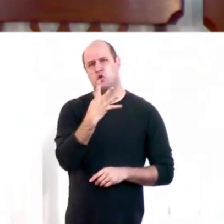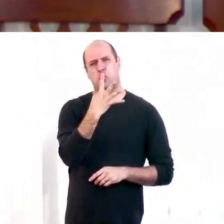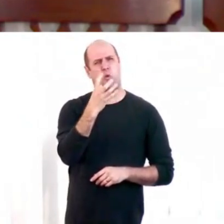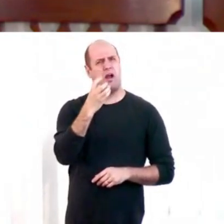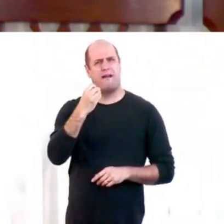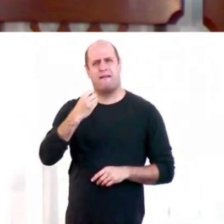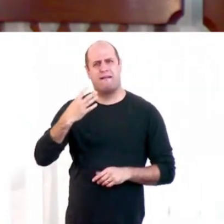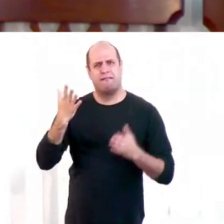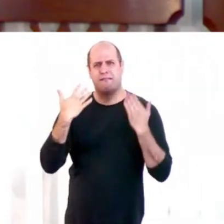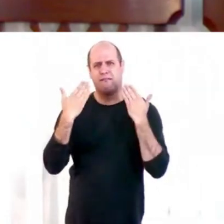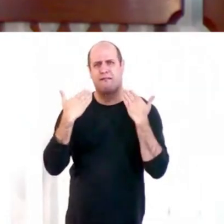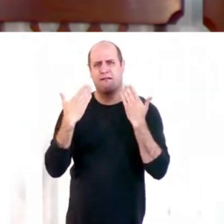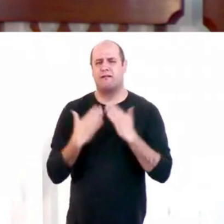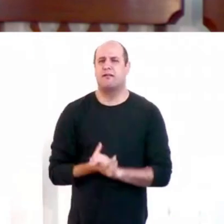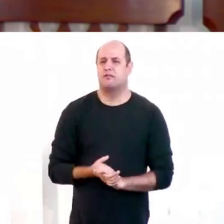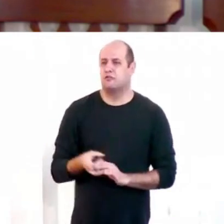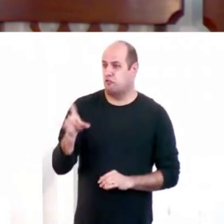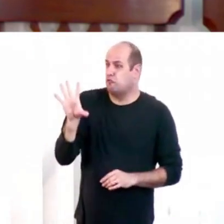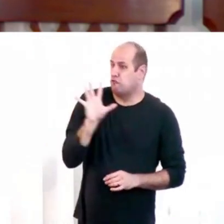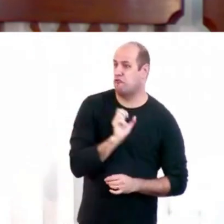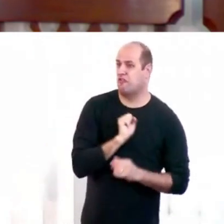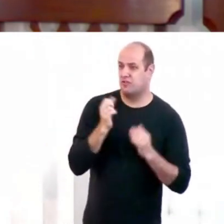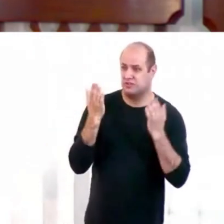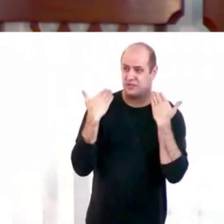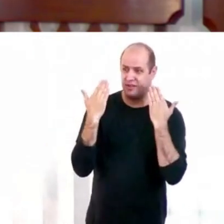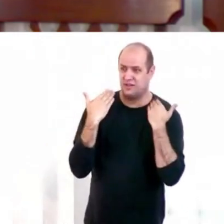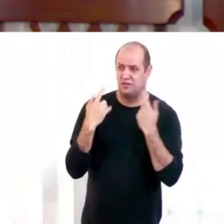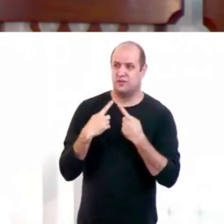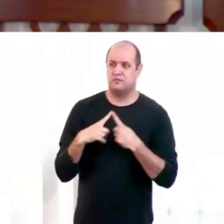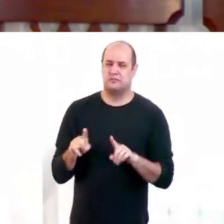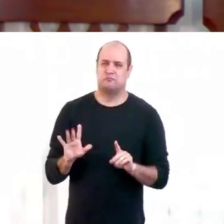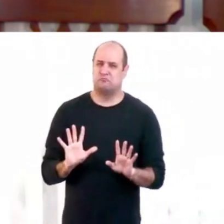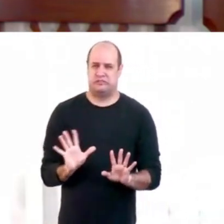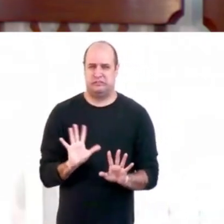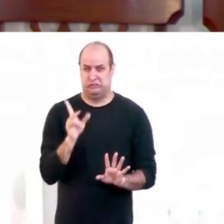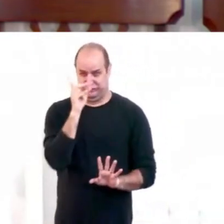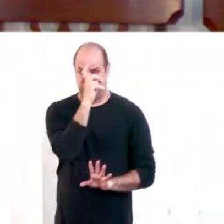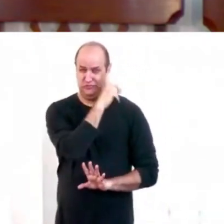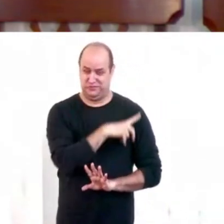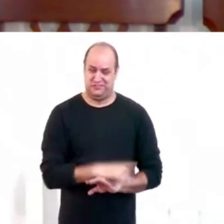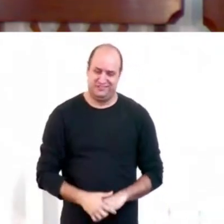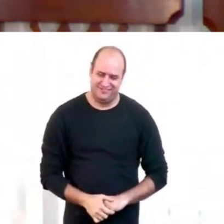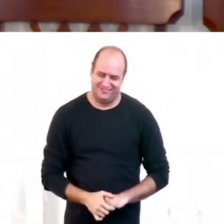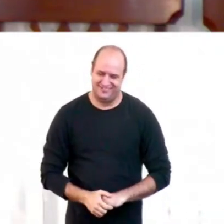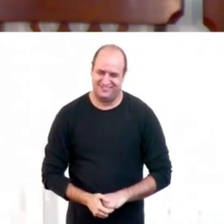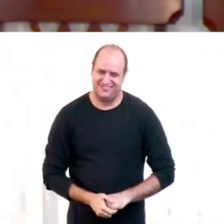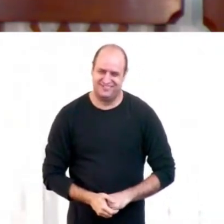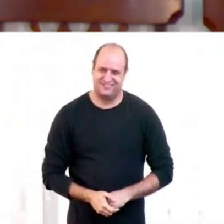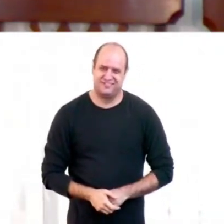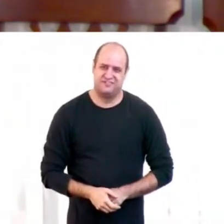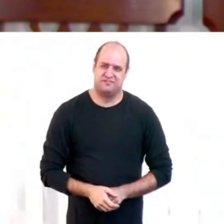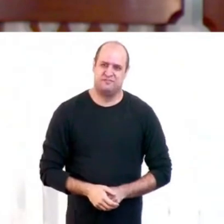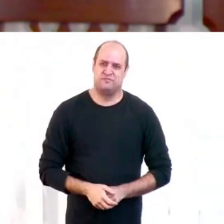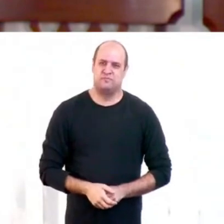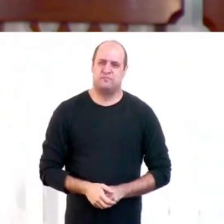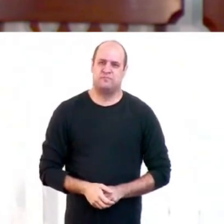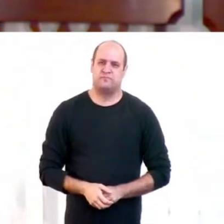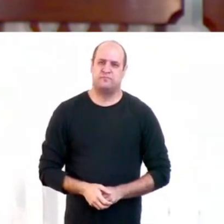graus. Não sei se você gosta de calor, mas não recomendo. Irmãos,